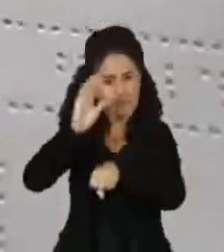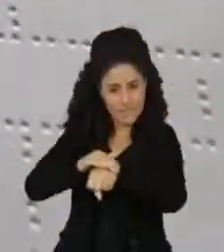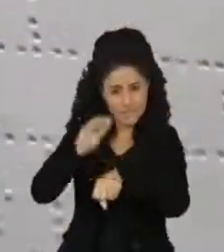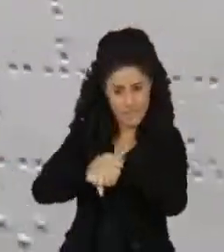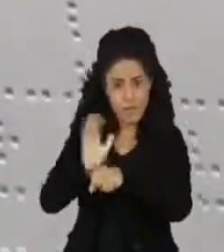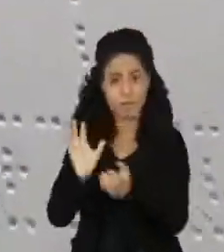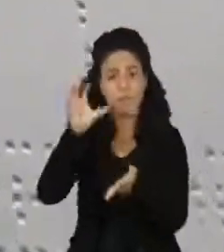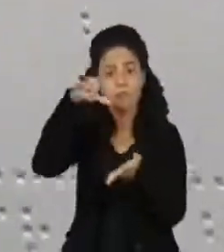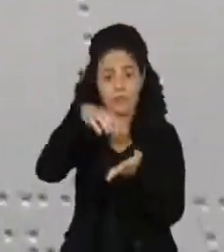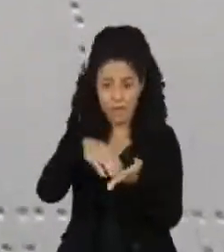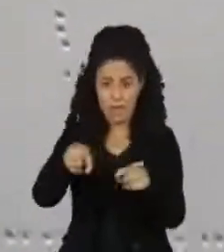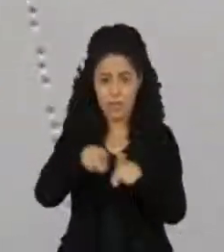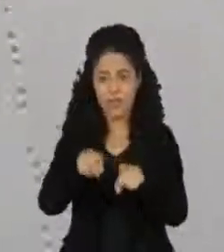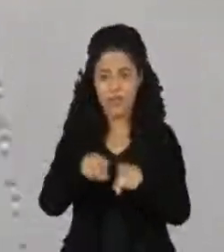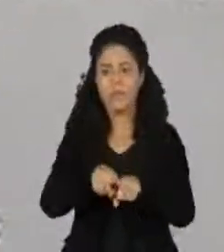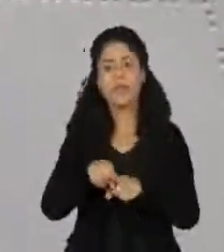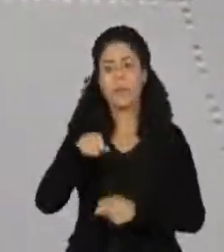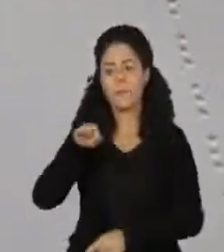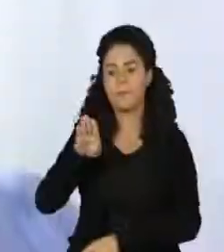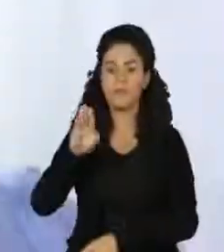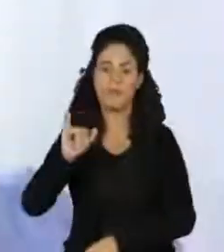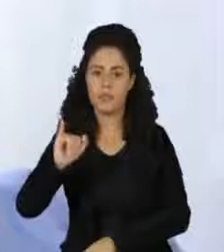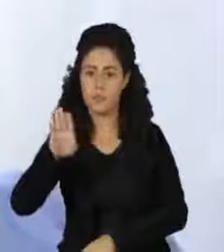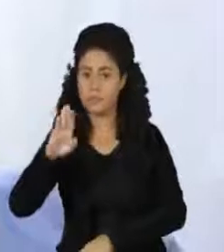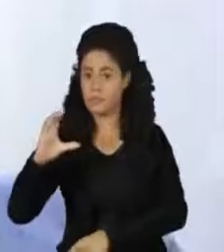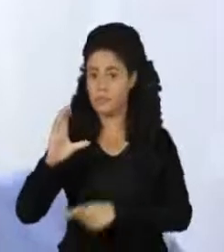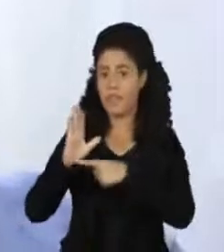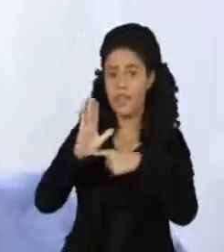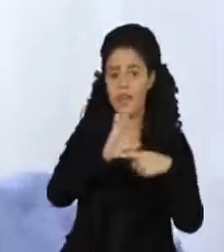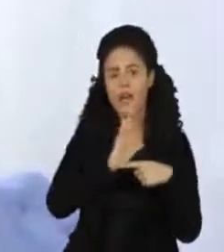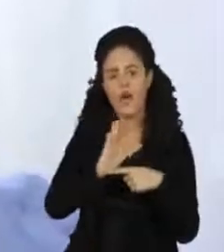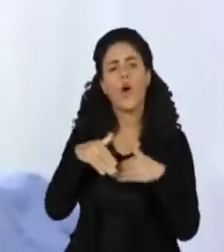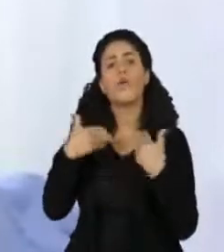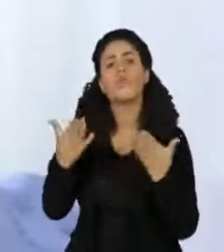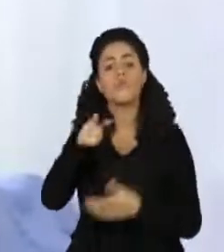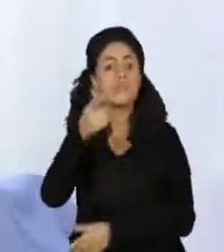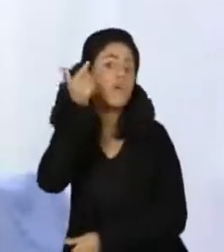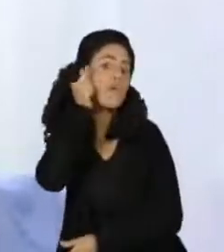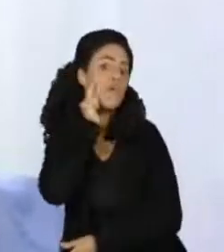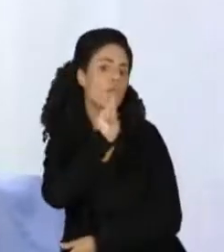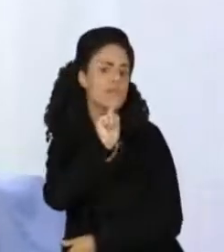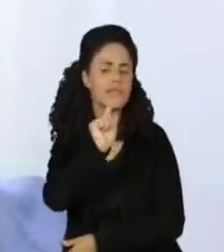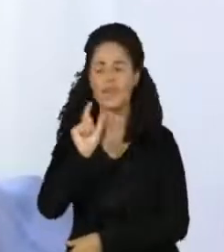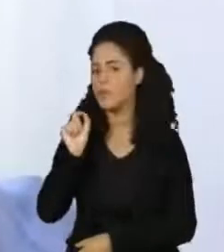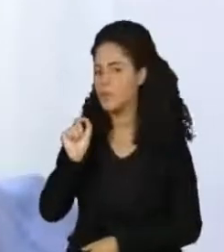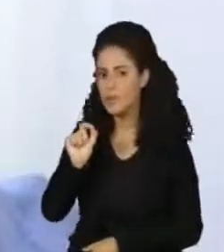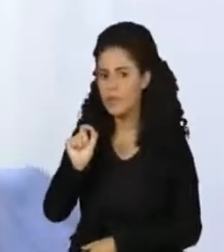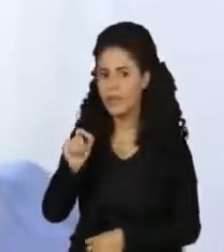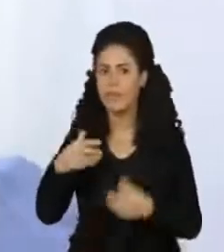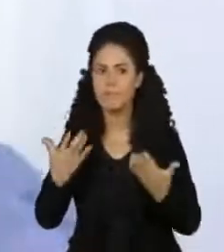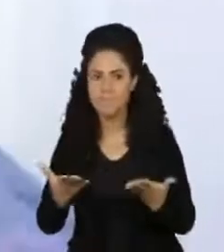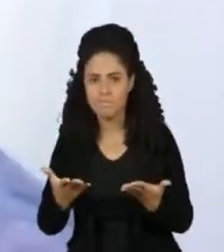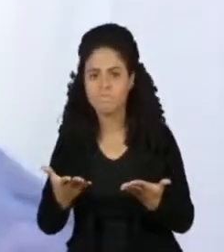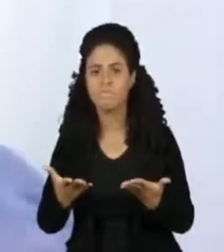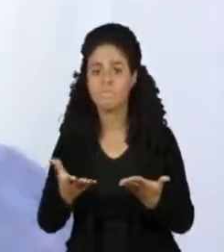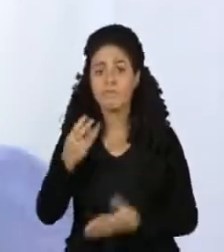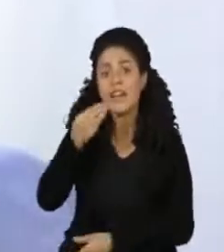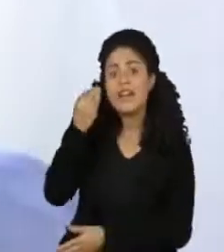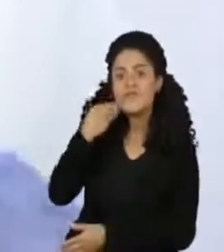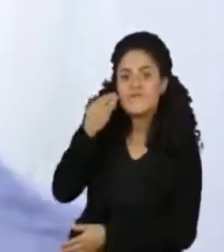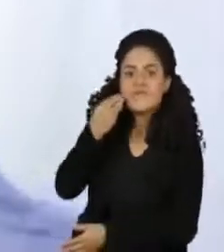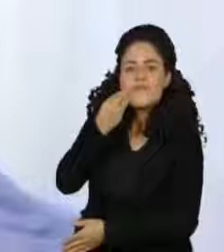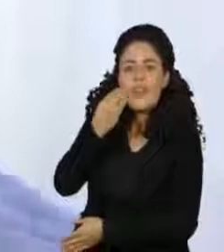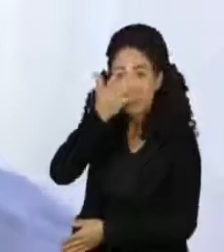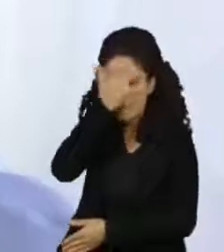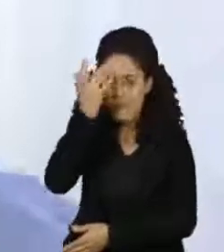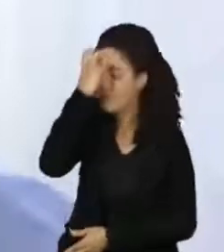Instituto Benjamin Constant, Rio de Janeiro. Quando você consegue dar a oportunidade da